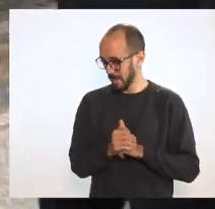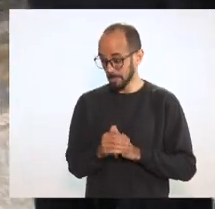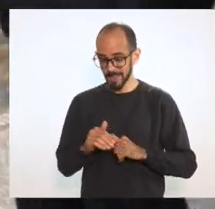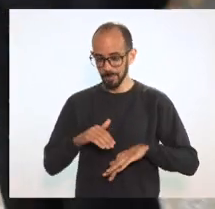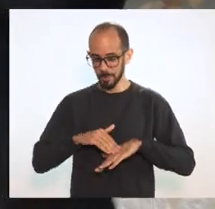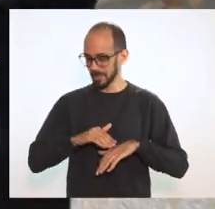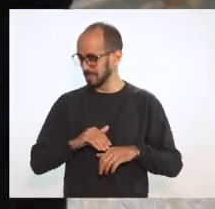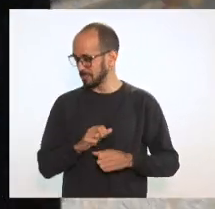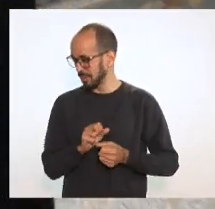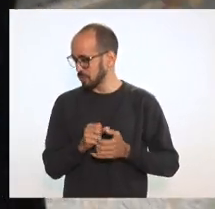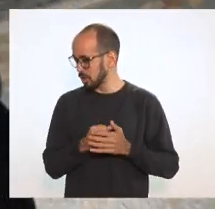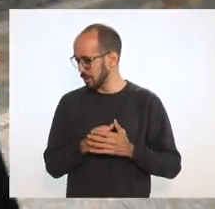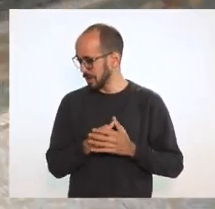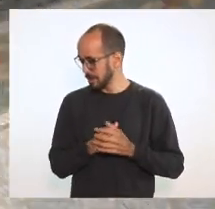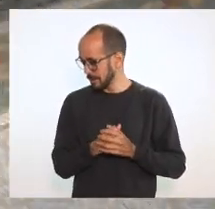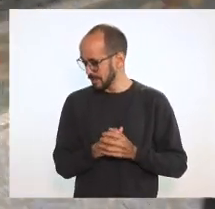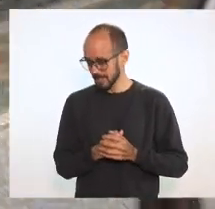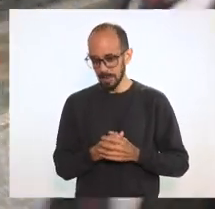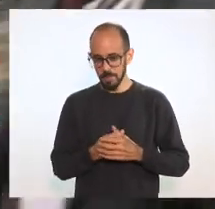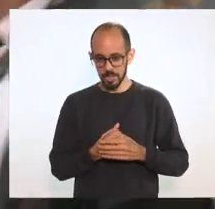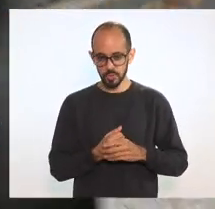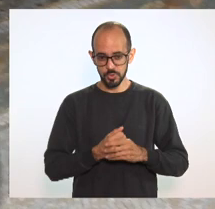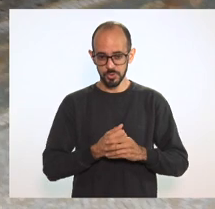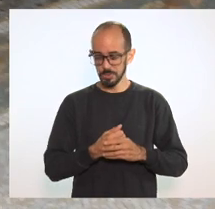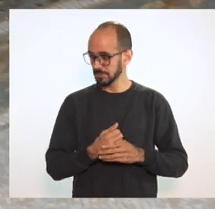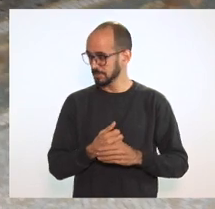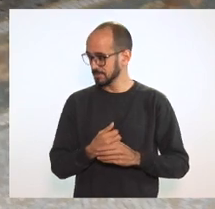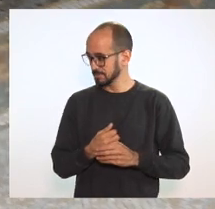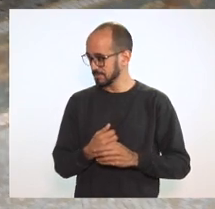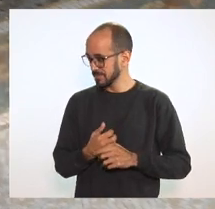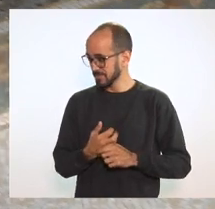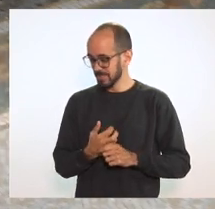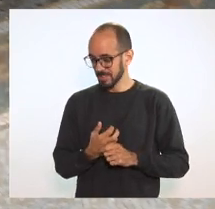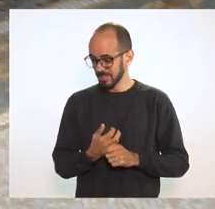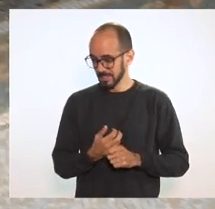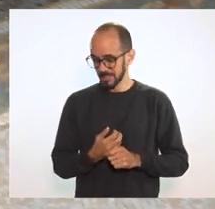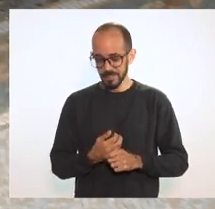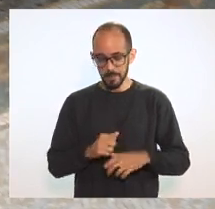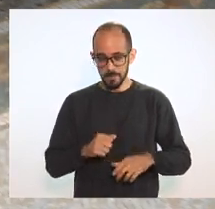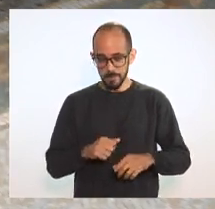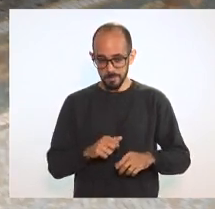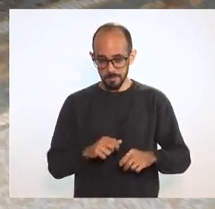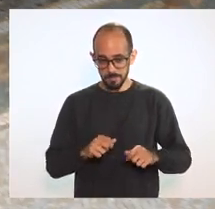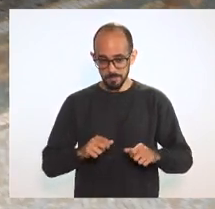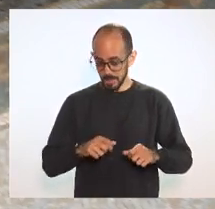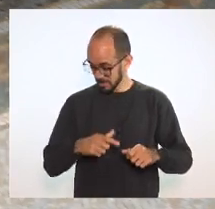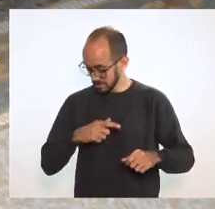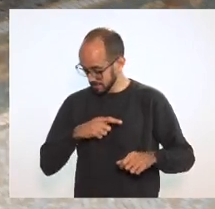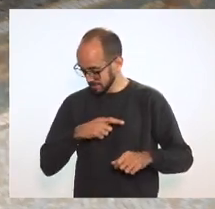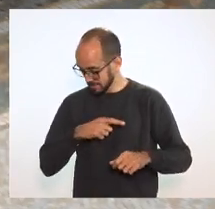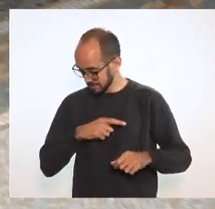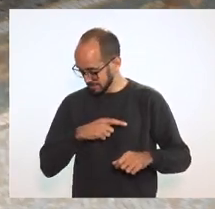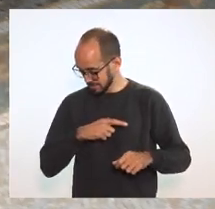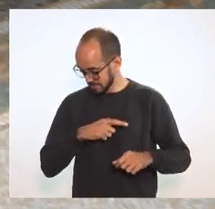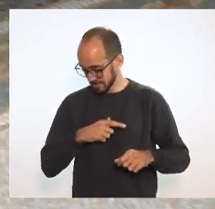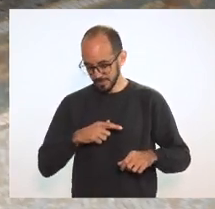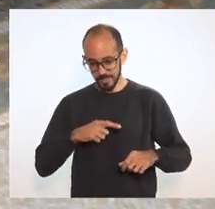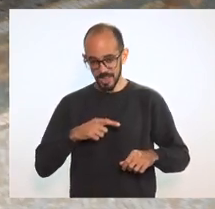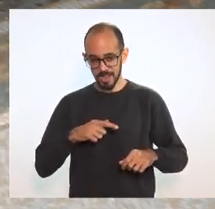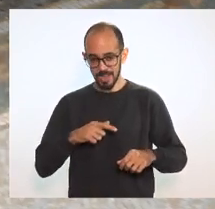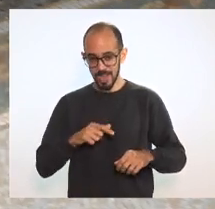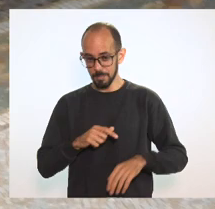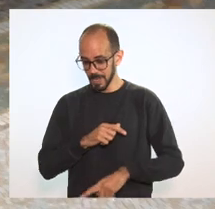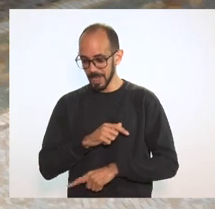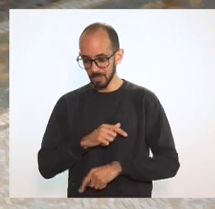mais do que essencial. Nesse período de pandemia, nós tivemos perda de matéria efetiva,